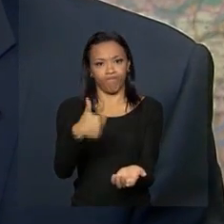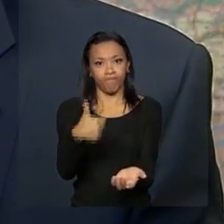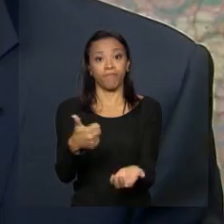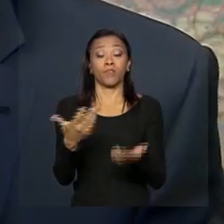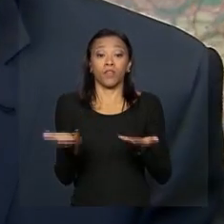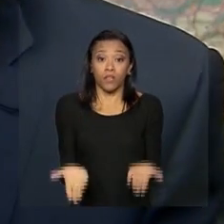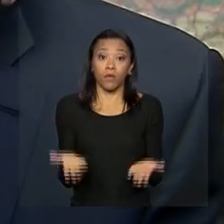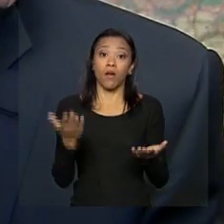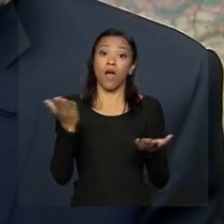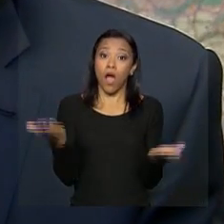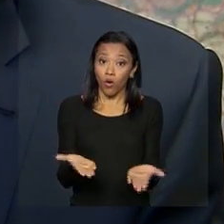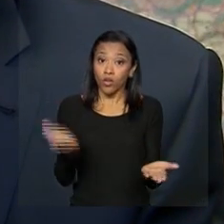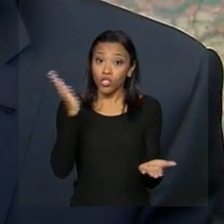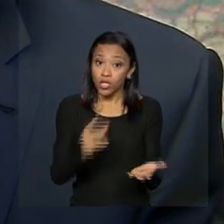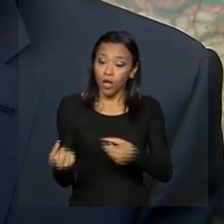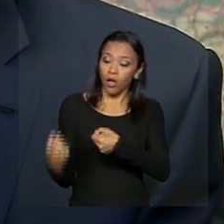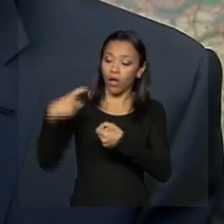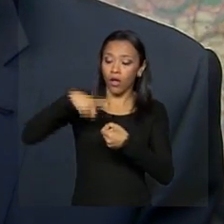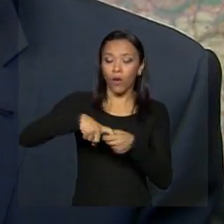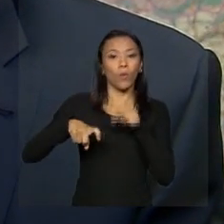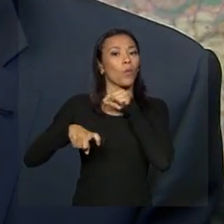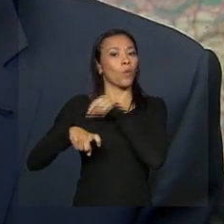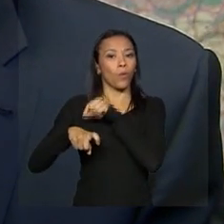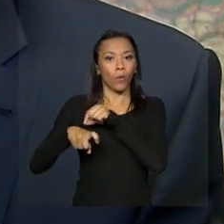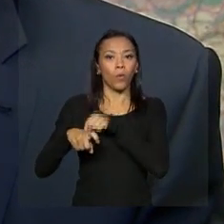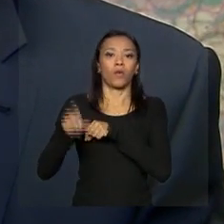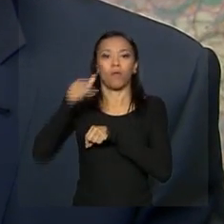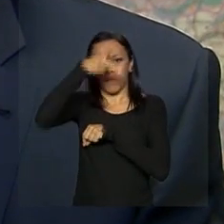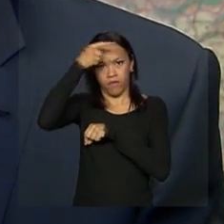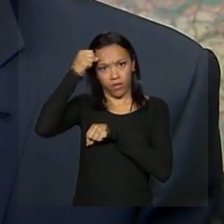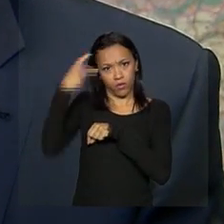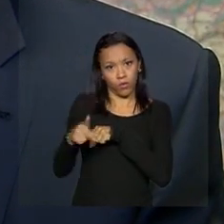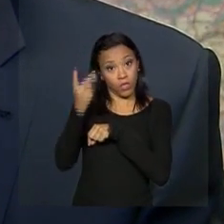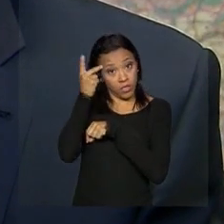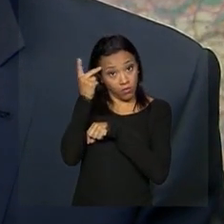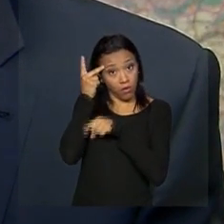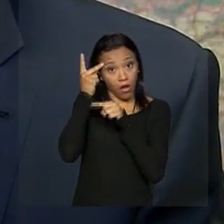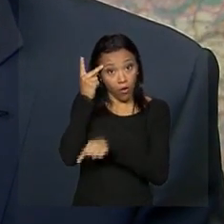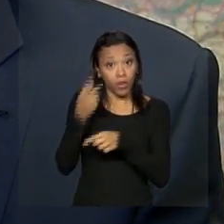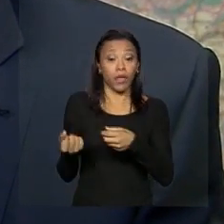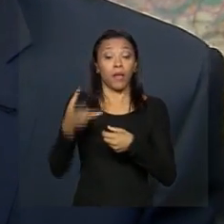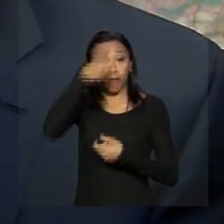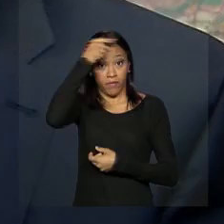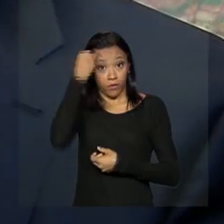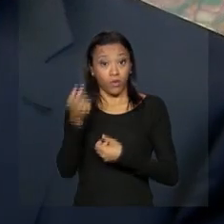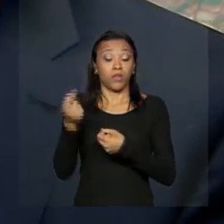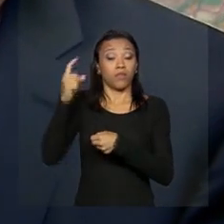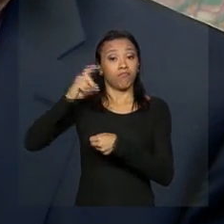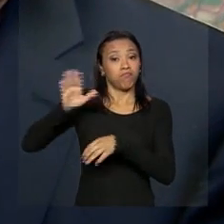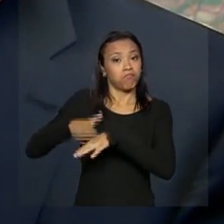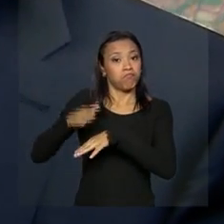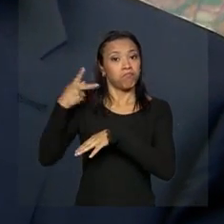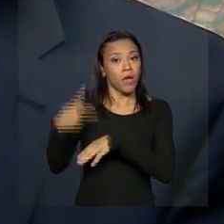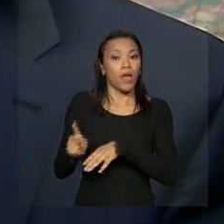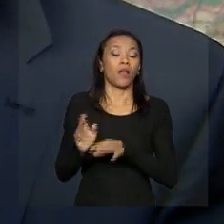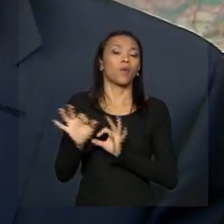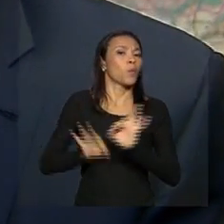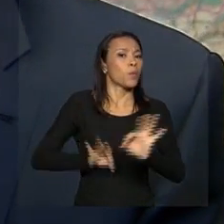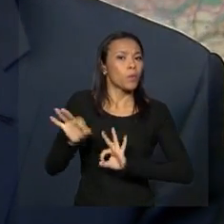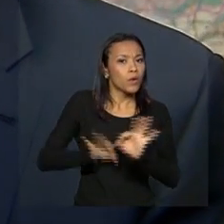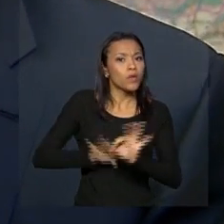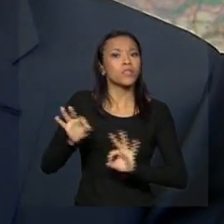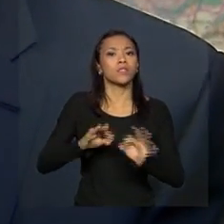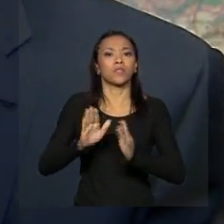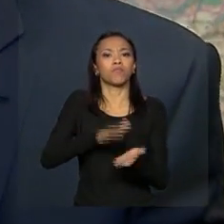E agora fizemos um convênio com a Prefeitura de São Paulo, para que a Prefeitura de São Paulo faça a expedição de carteira